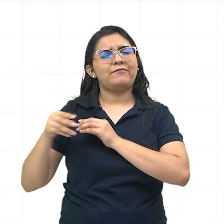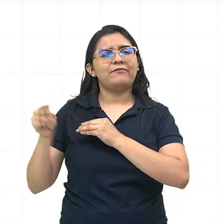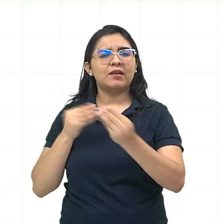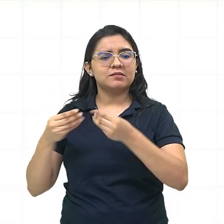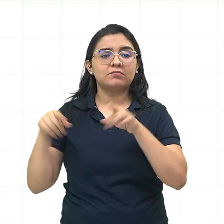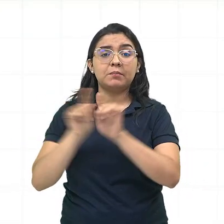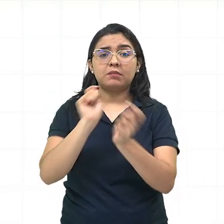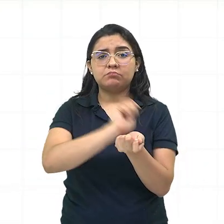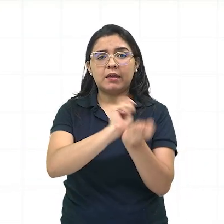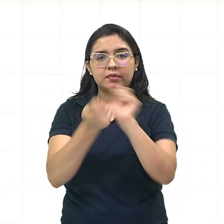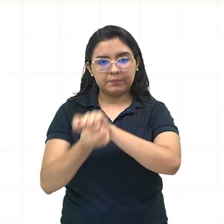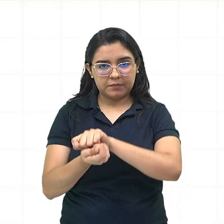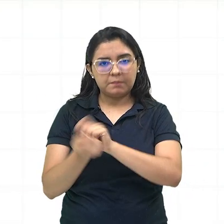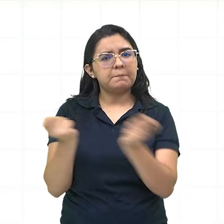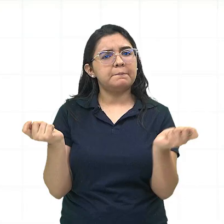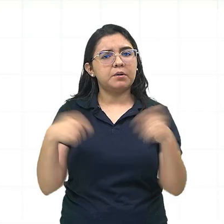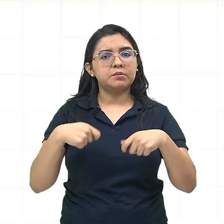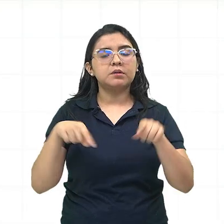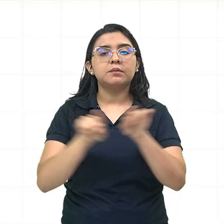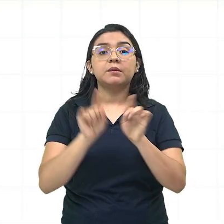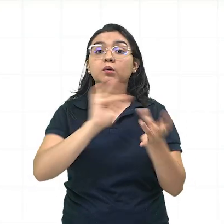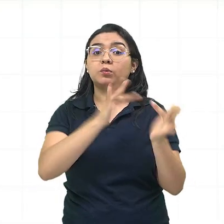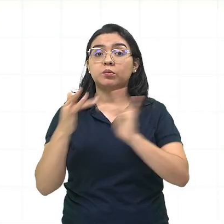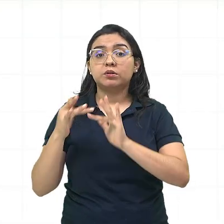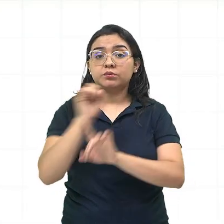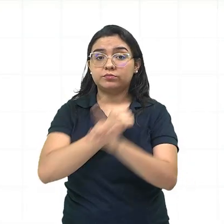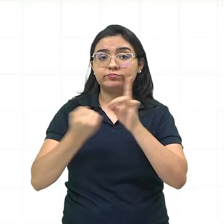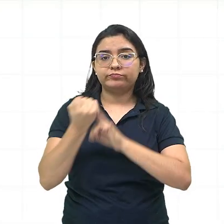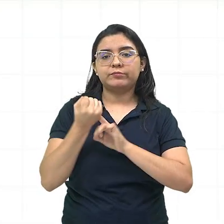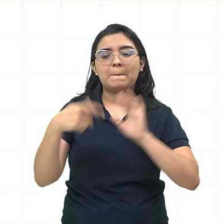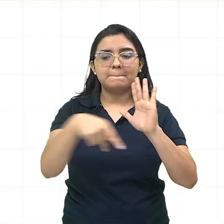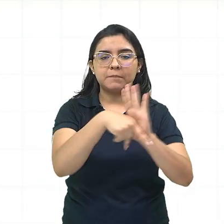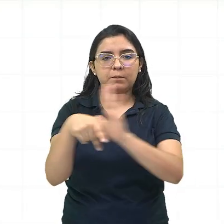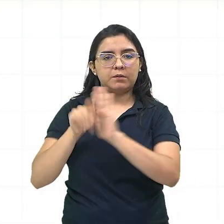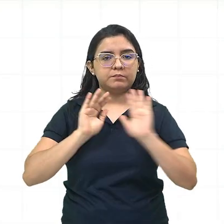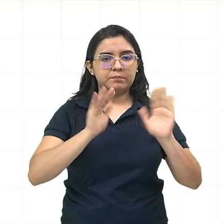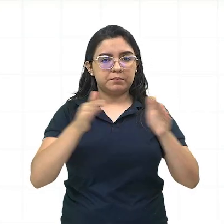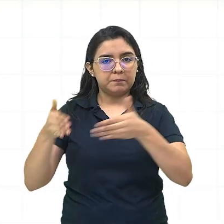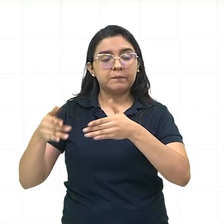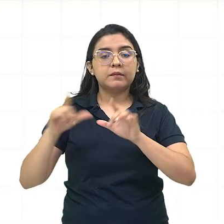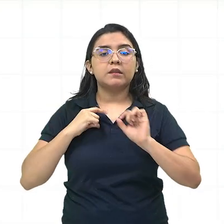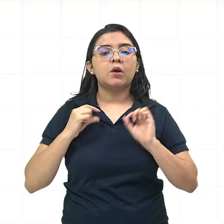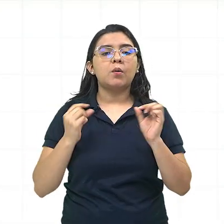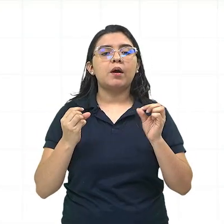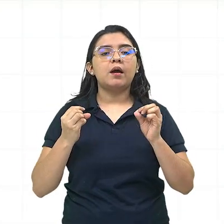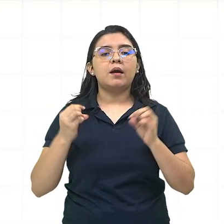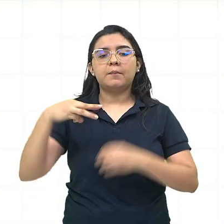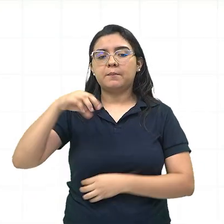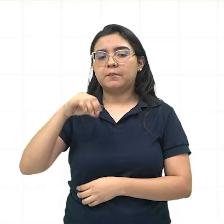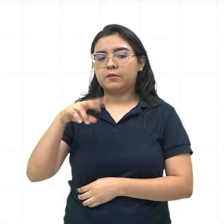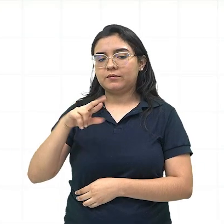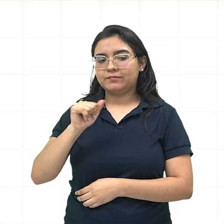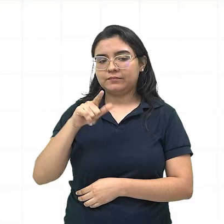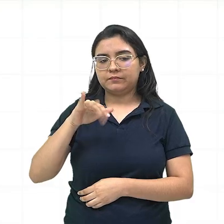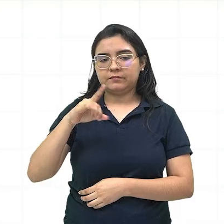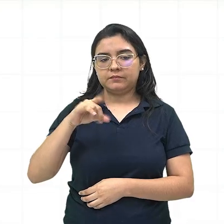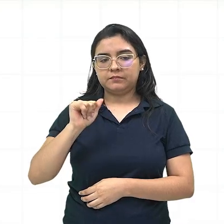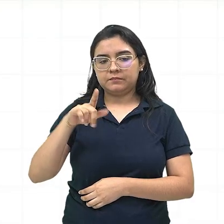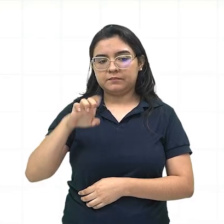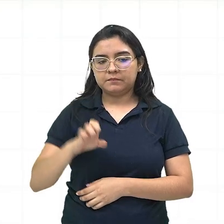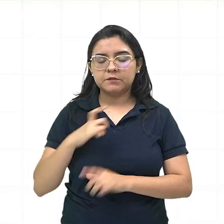flexível e adaptável a contextos sociais específicos. A moralidade, quando a gente pensa em